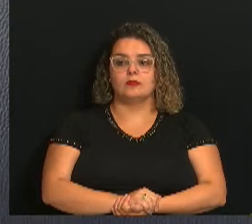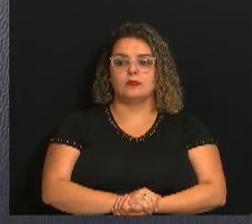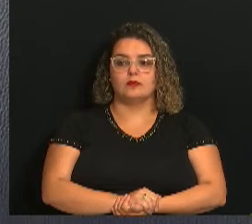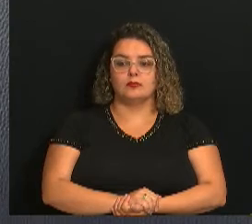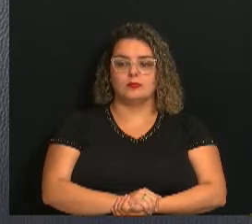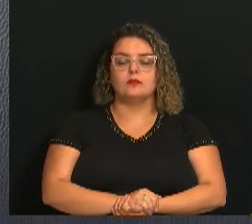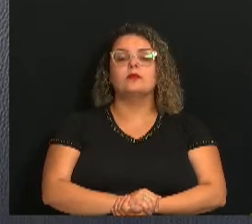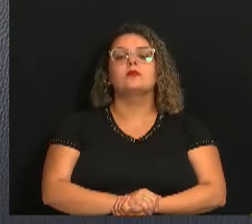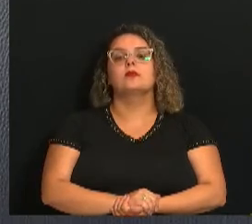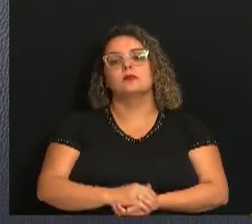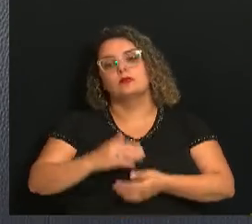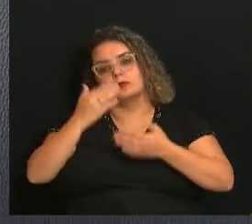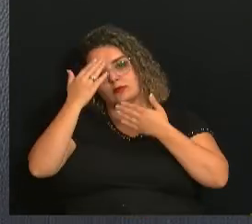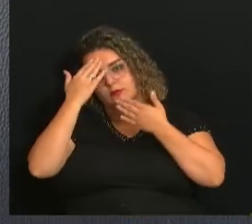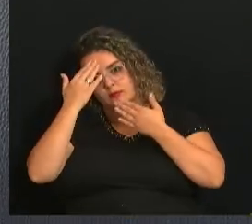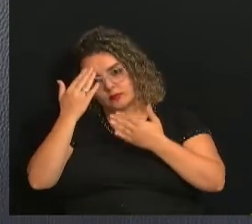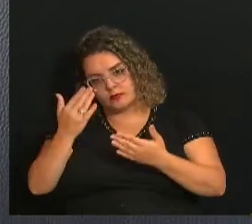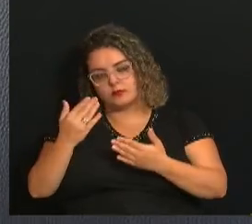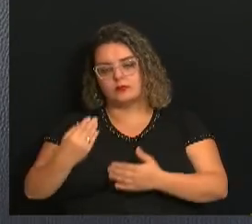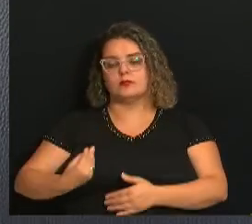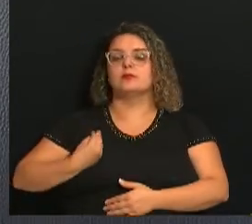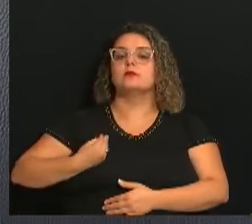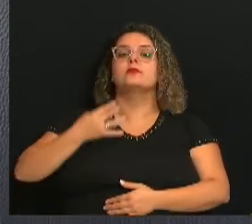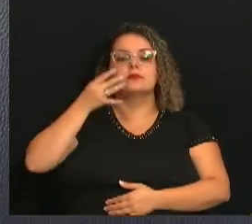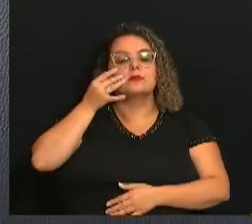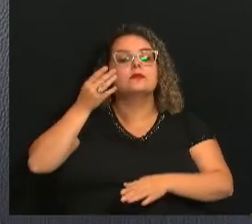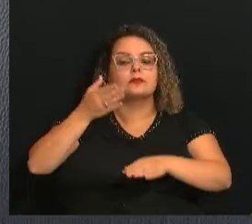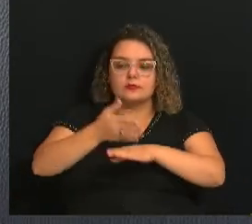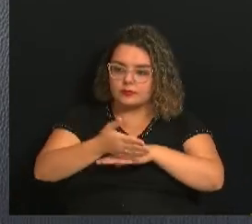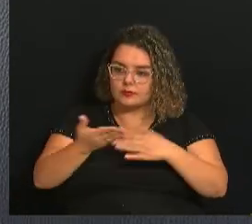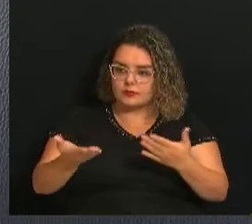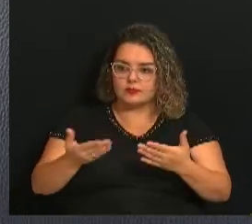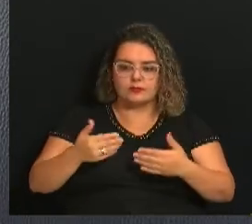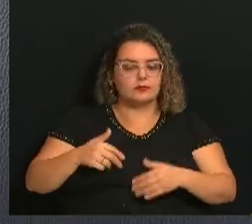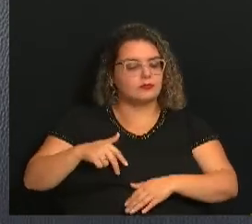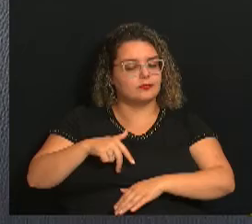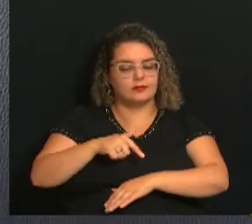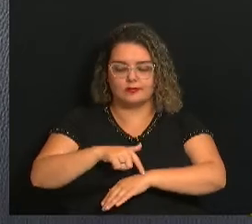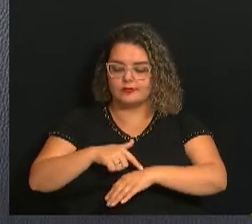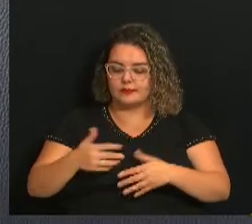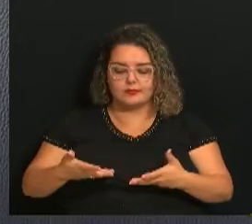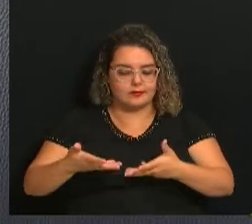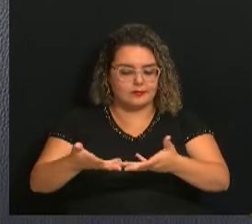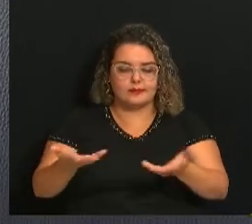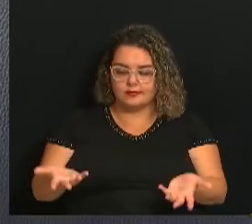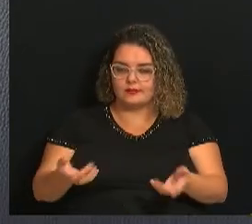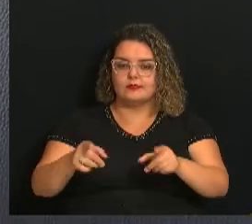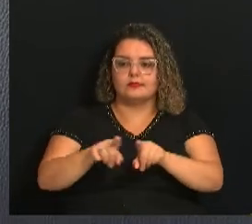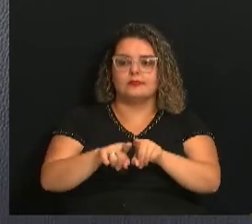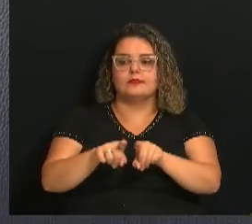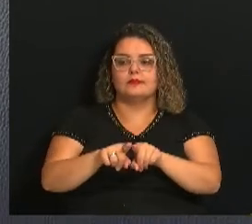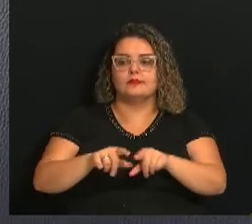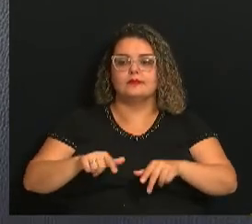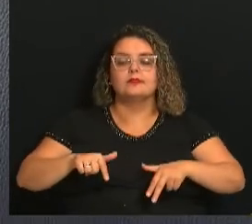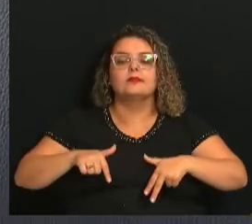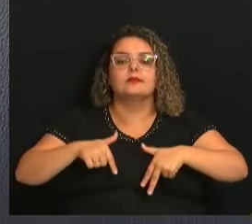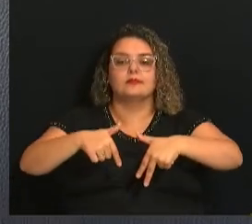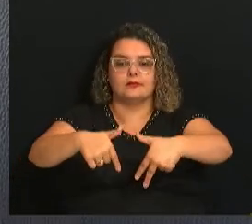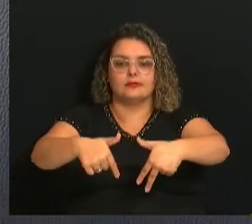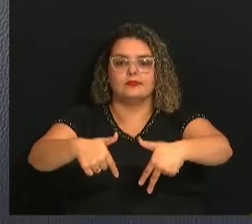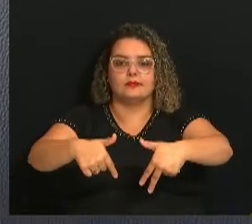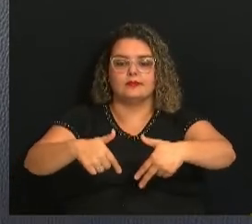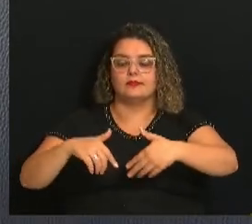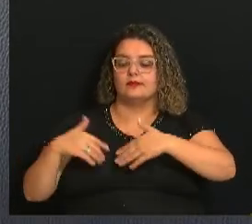vez, agradecer a tua presença, a tua participação, a tua disponibilidade, agradecer também a tua militância, né, o teu acúmulo aí